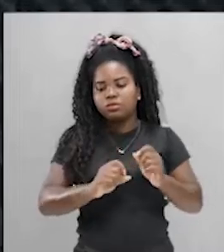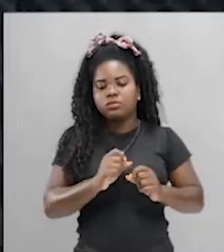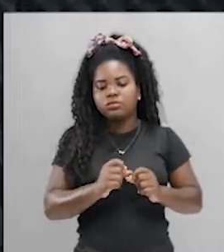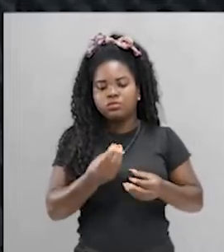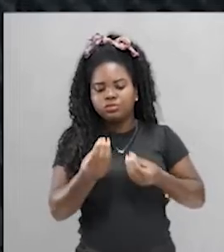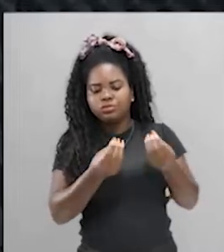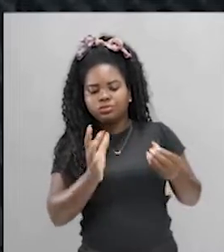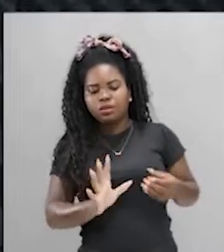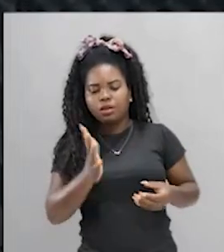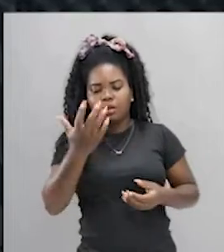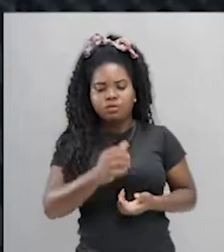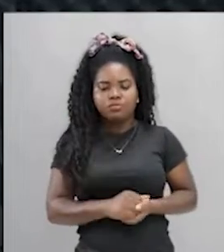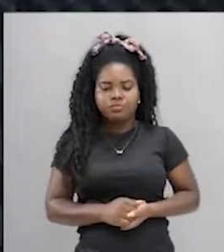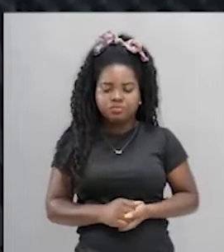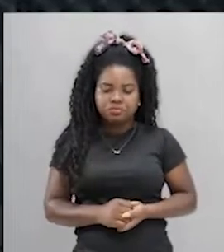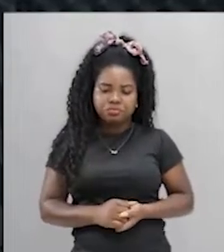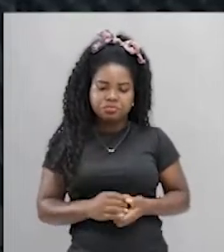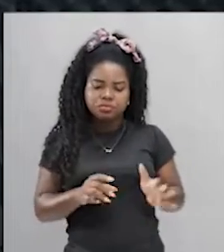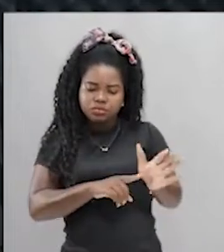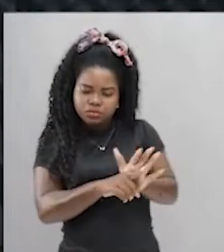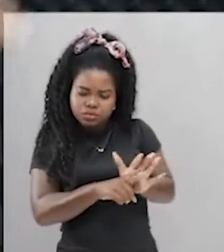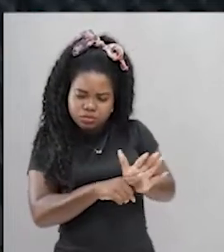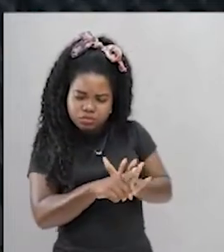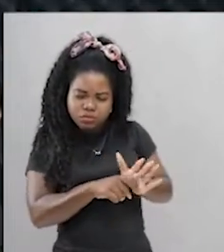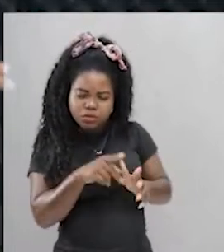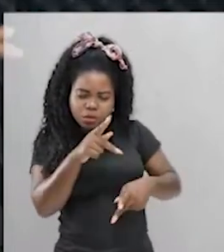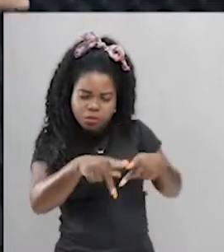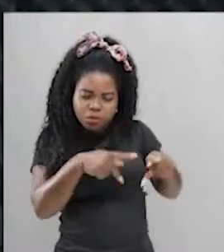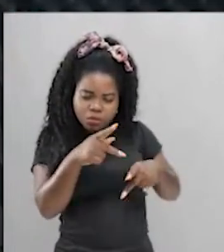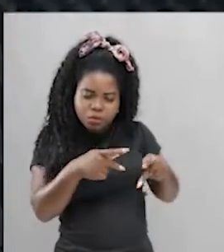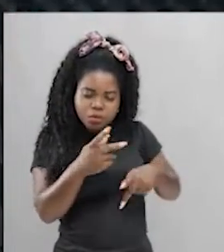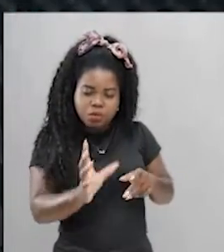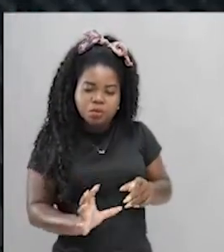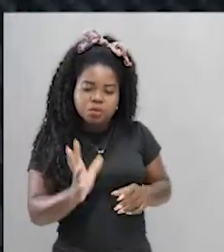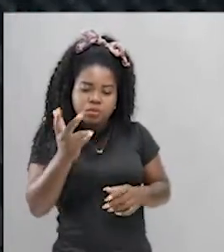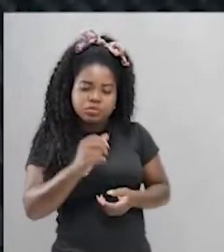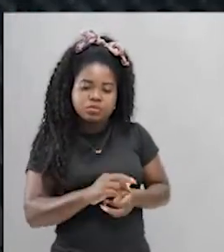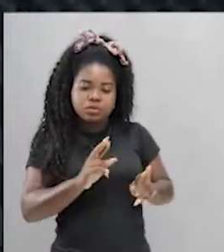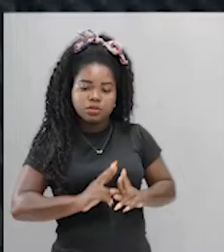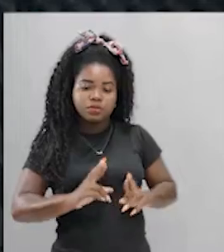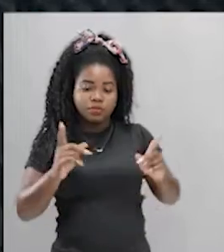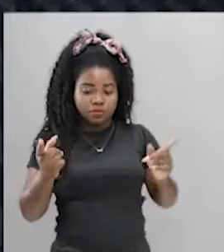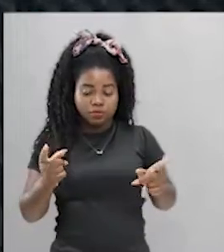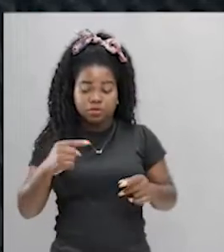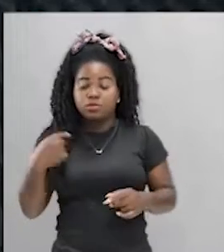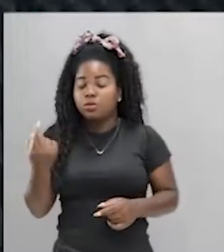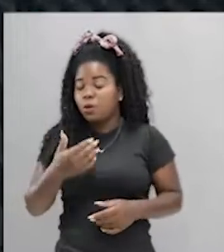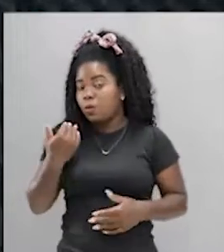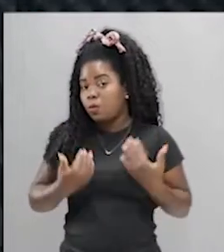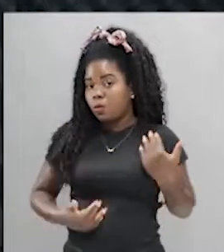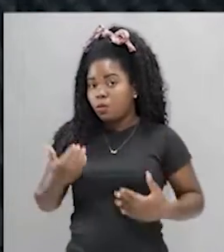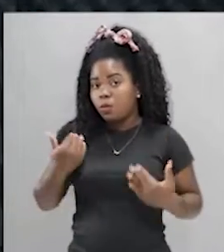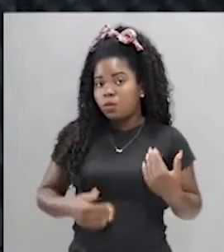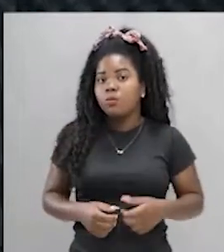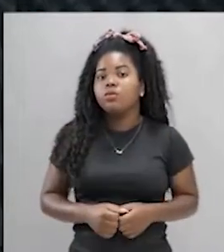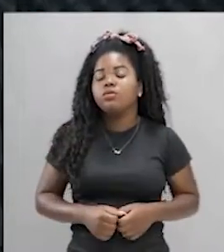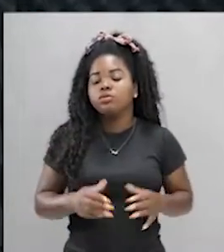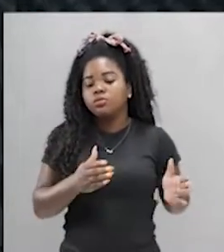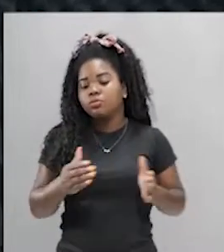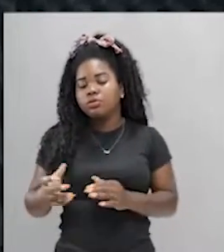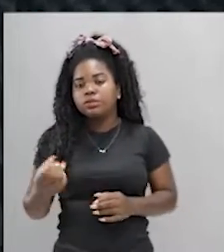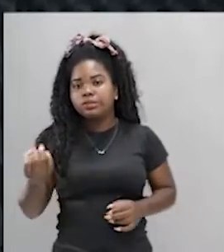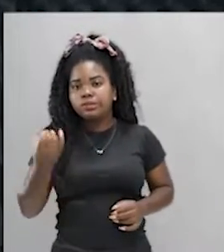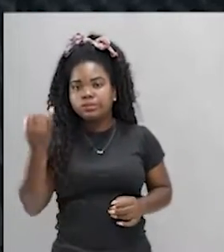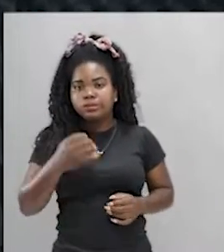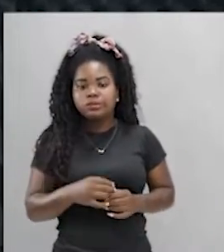partitura corporal a partir da pesquisa de povos que faziam isso, diferentes do nosso corpo. Então, é um processo bem